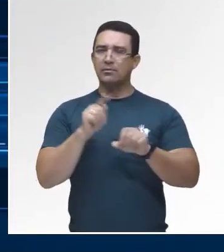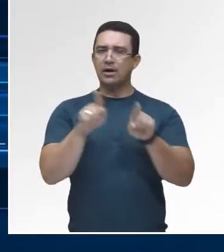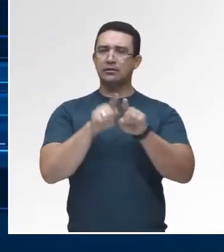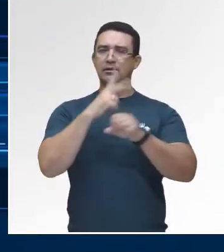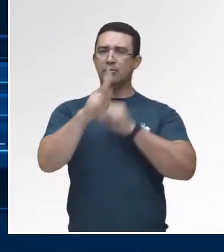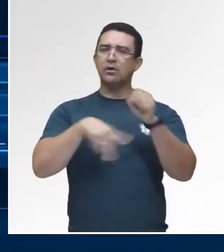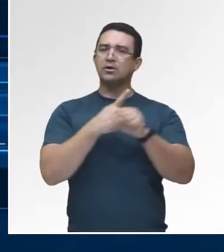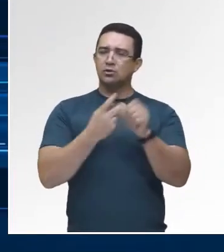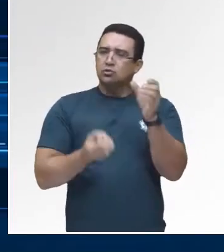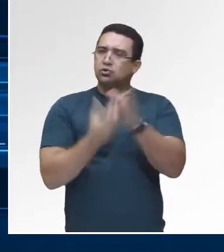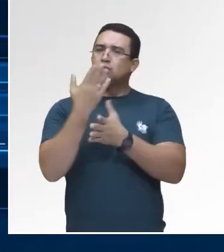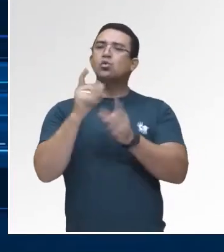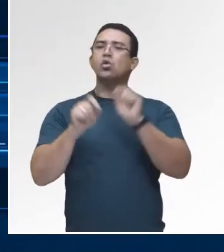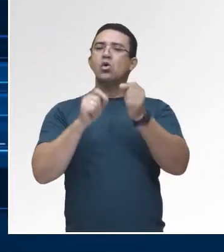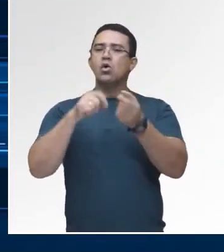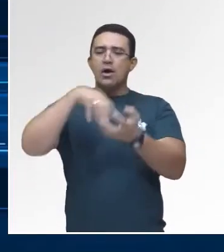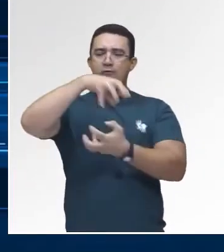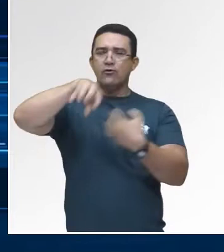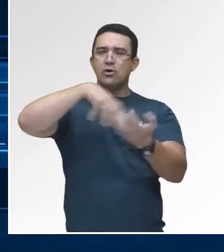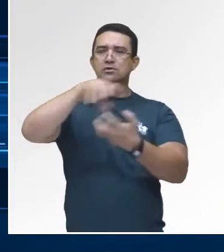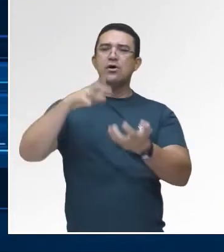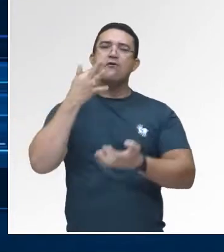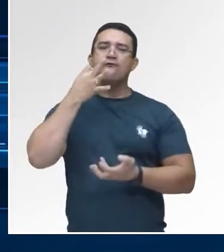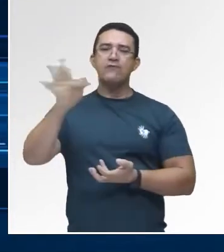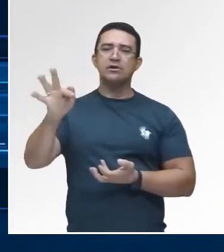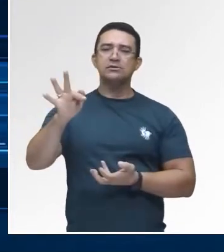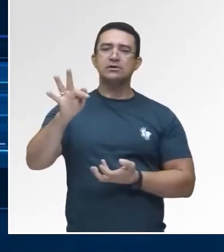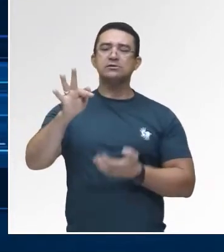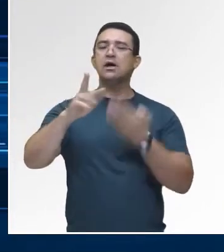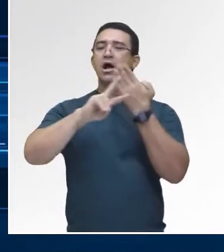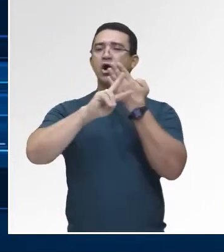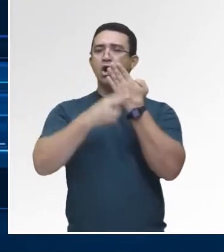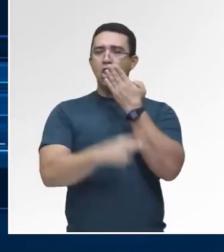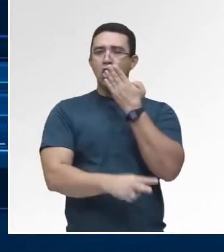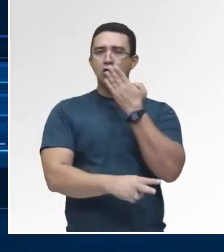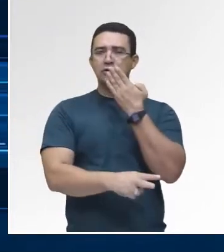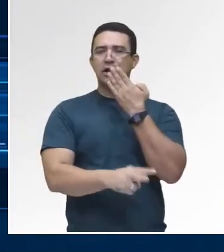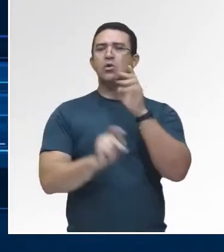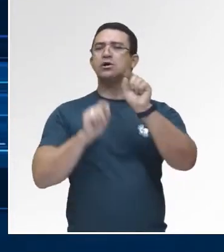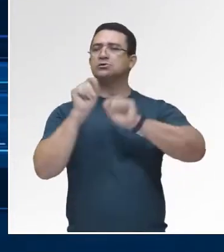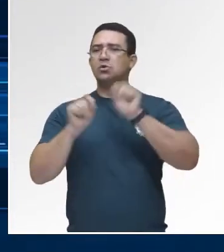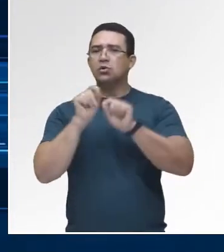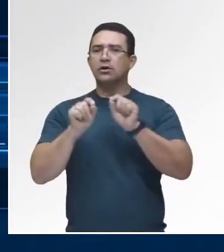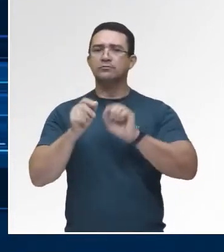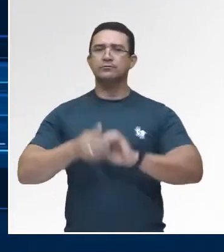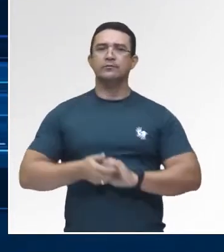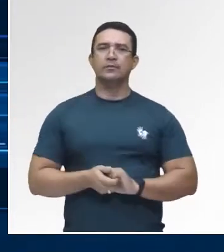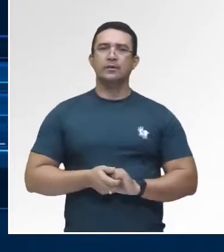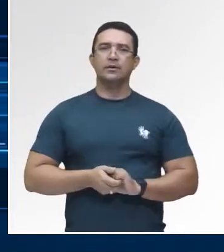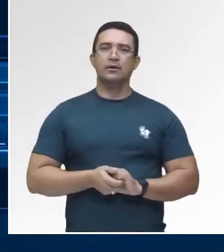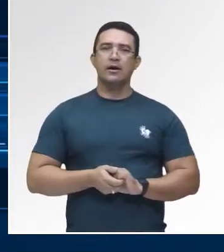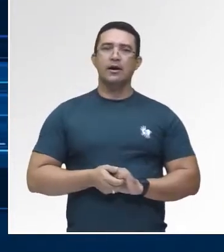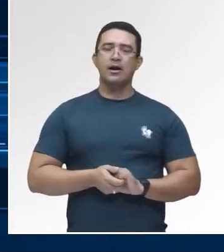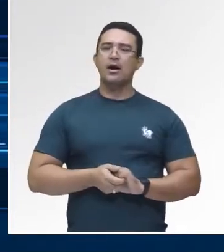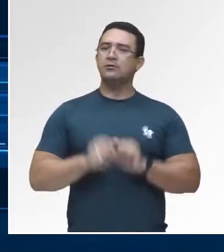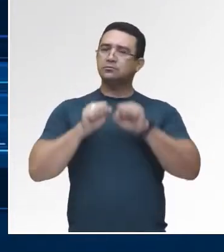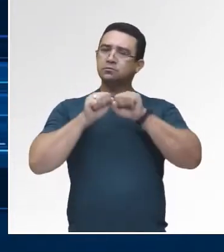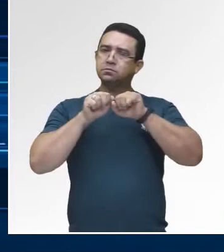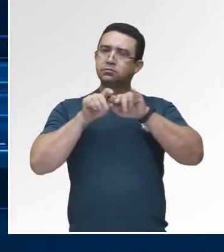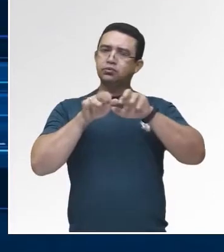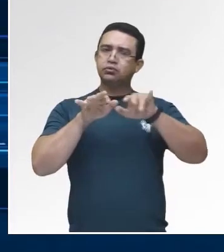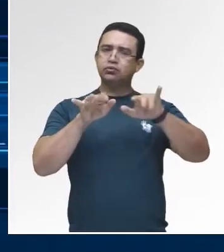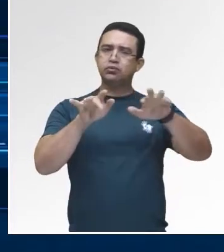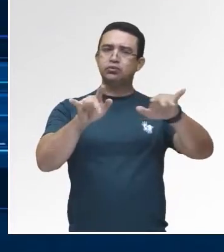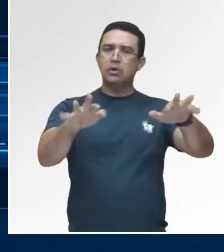Revolução Francesa, que teve como consequência, olha só, observe aí, como consequência a disseminação